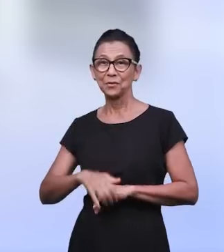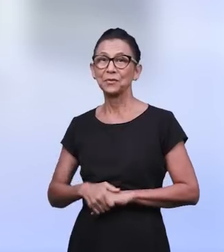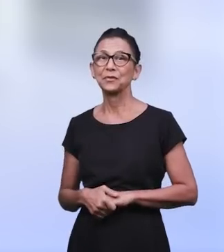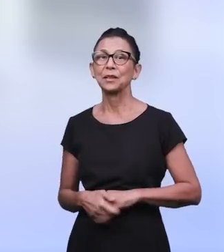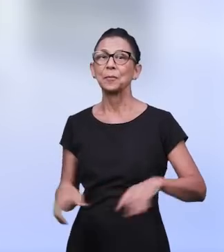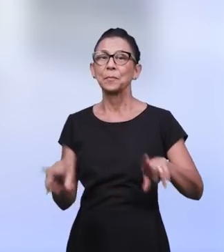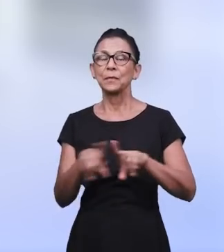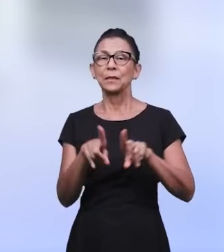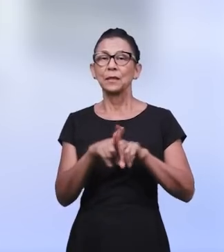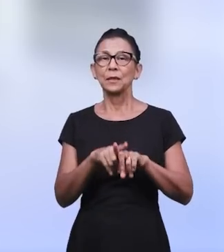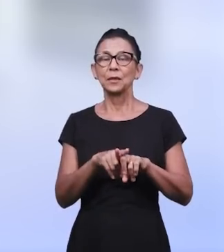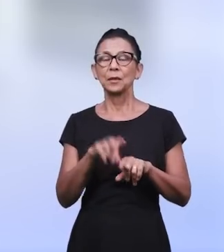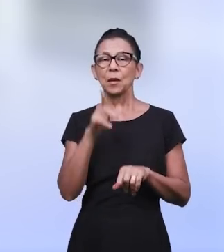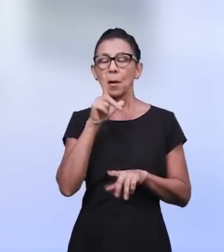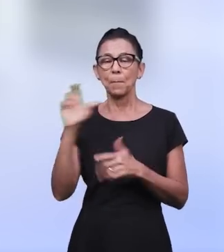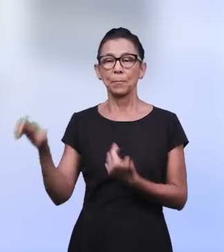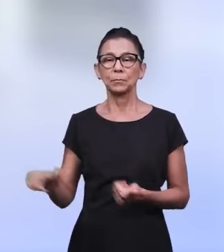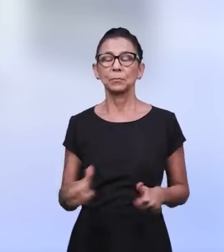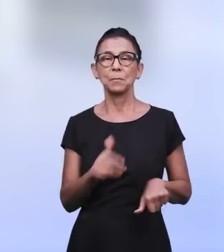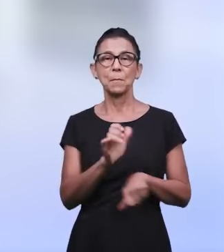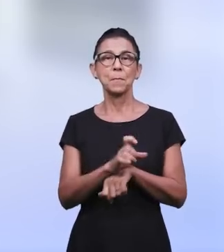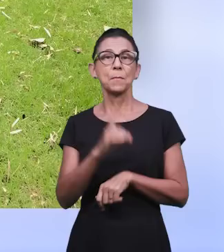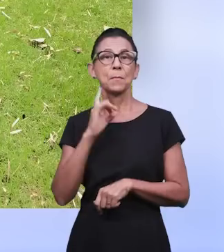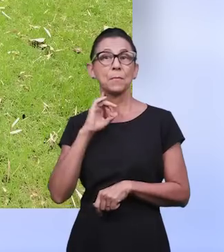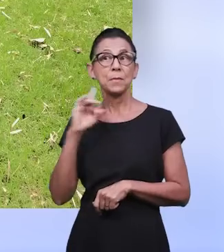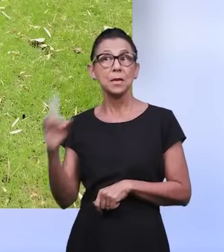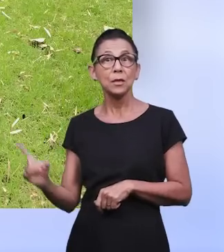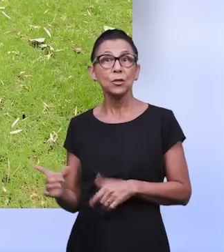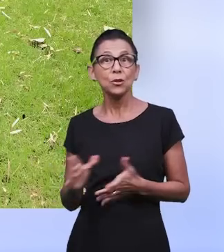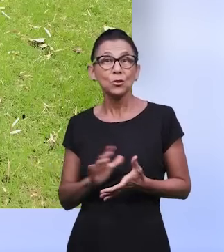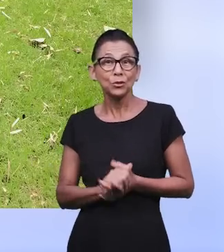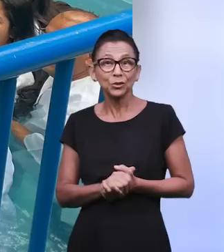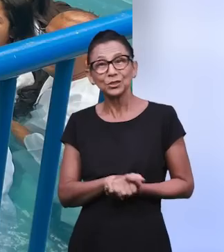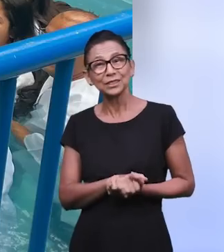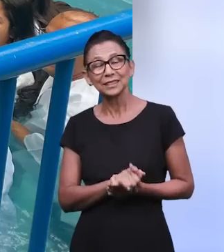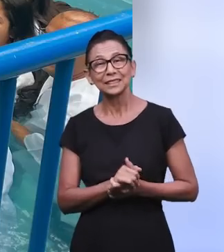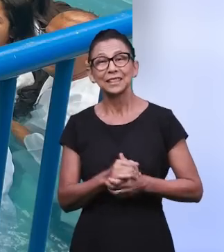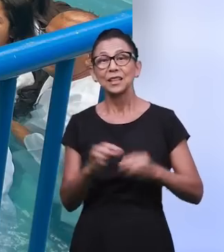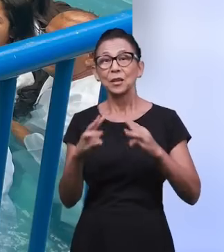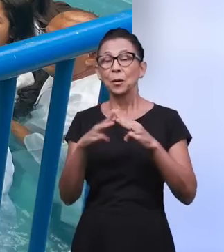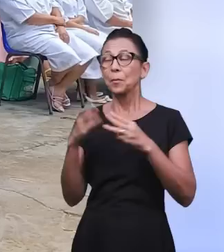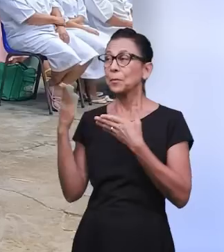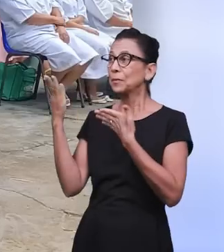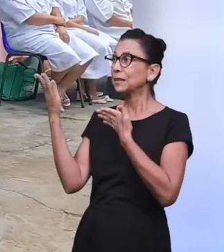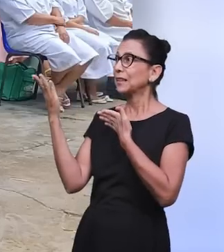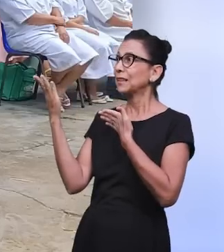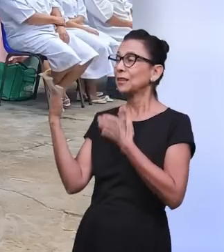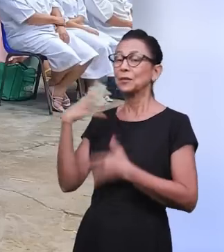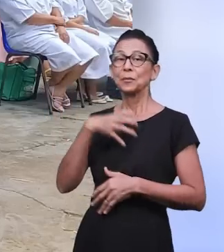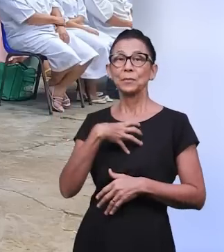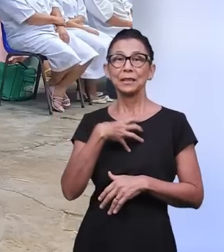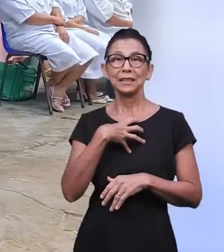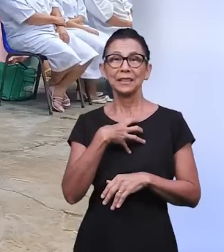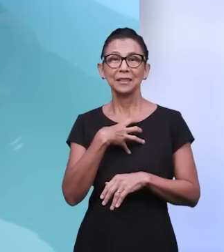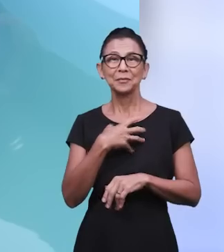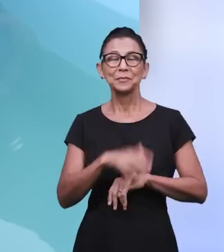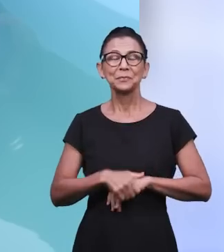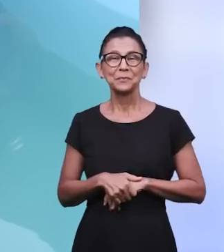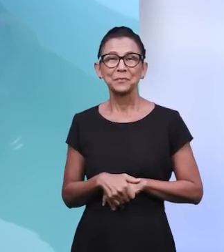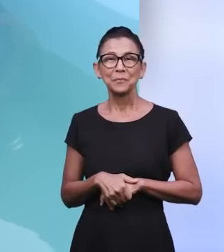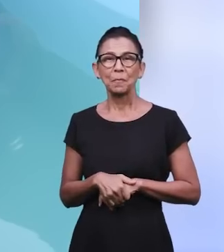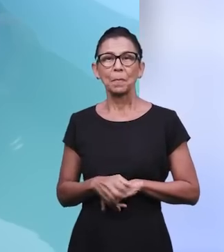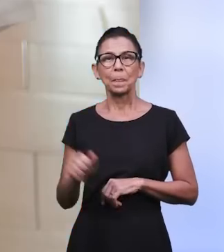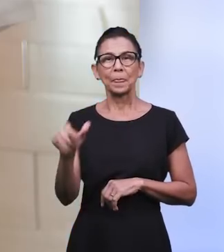as águas também em Lagoa da Prata, Minas Gerais. Em Itamaraju, no Manaim local, olha aí que benção os irmãos descendo as águas.